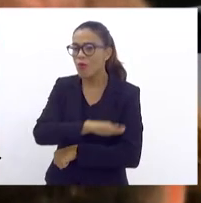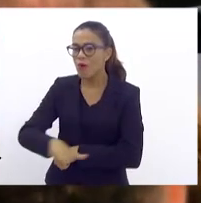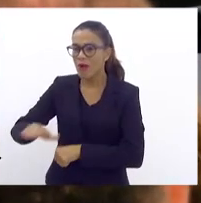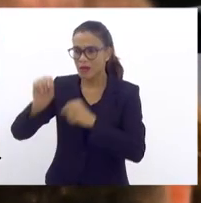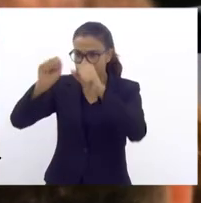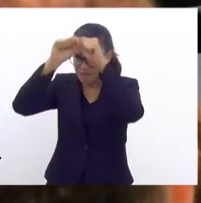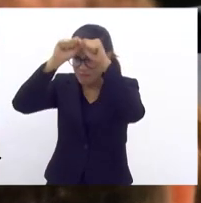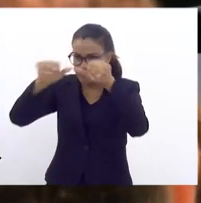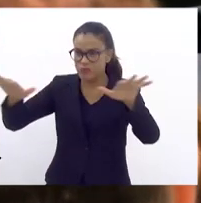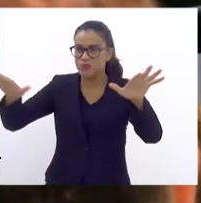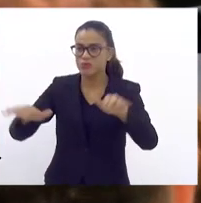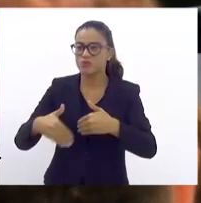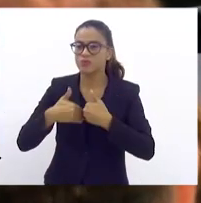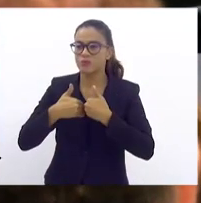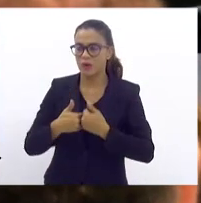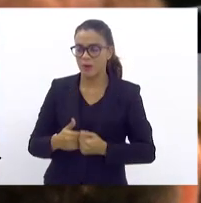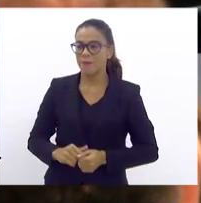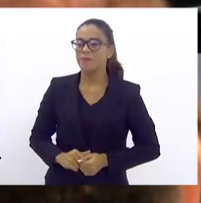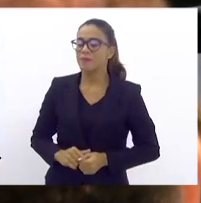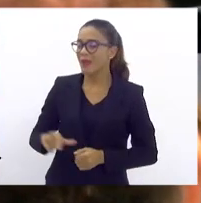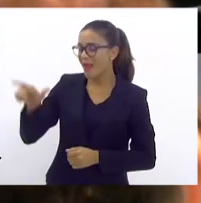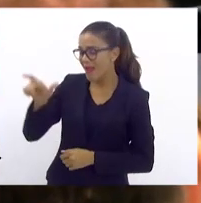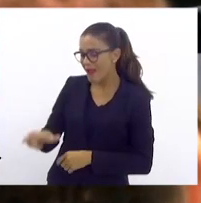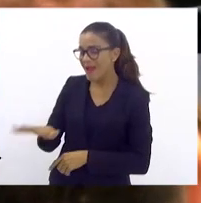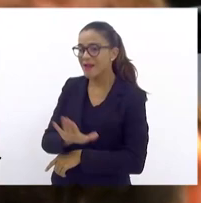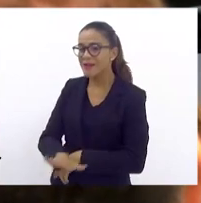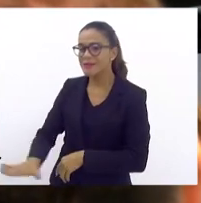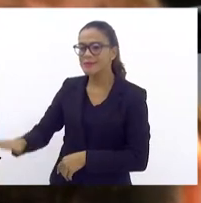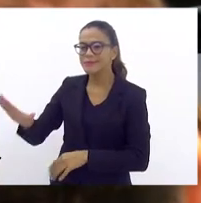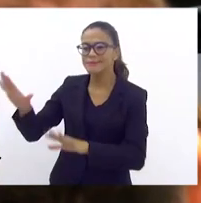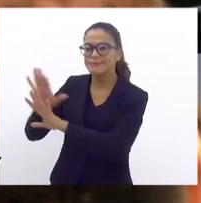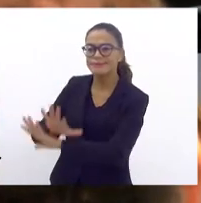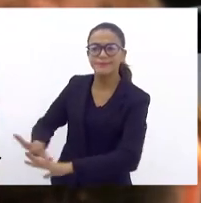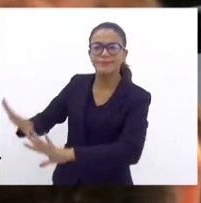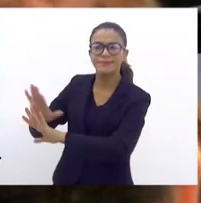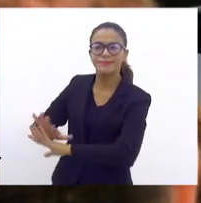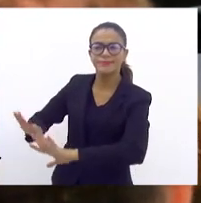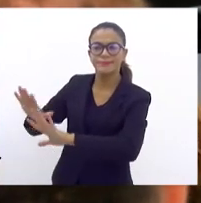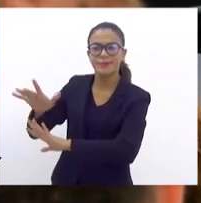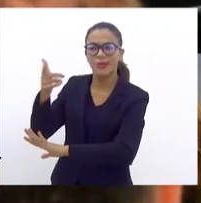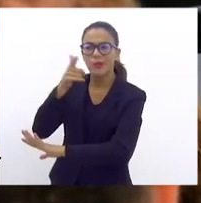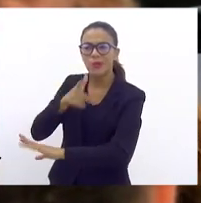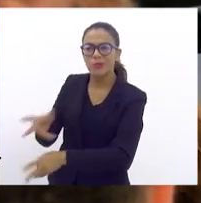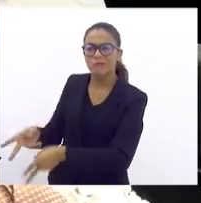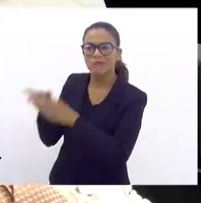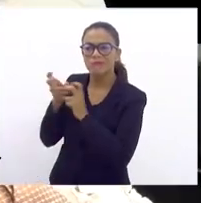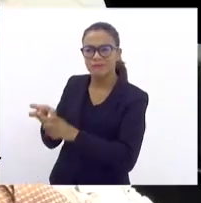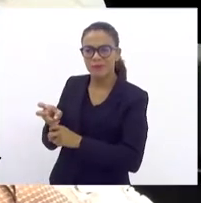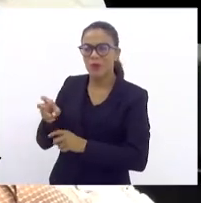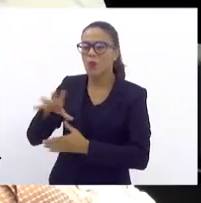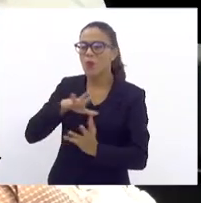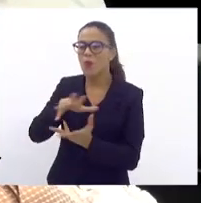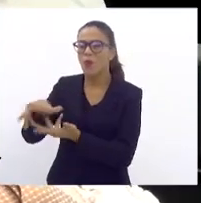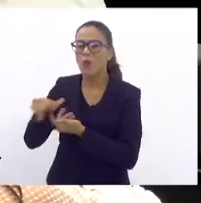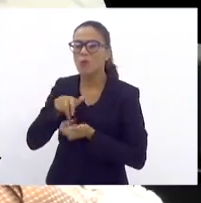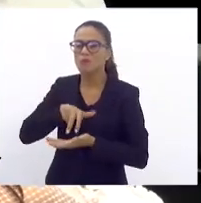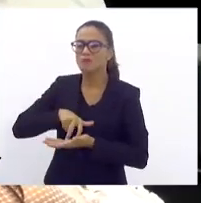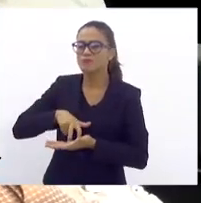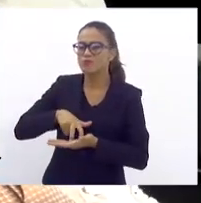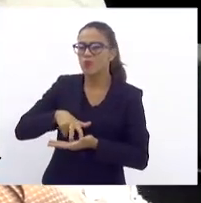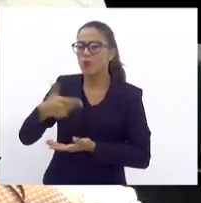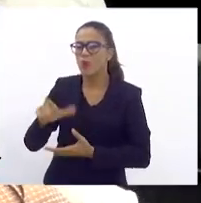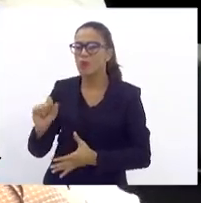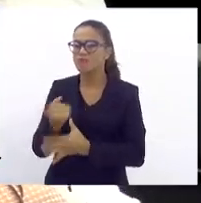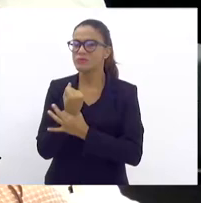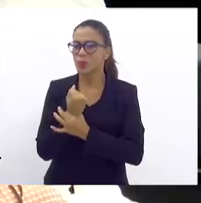hoje ainda é tão invisível a este mundo tão inseguro para ele